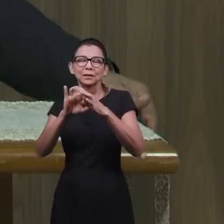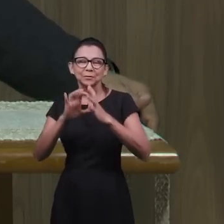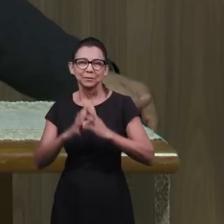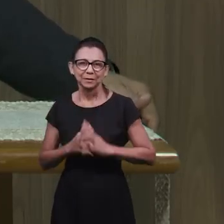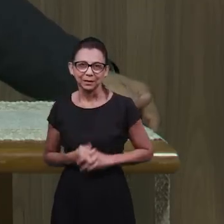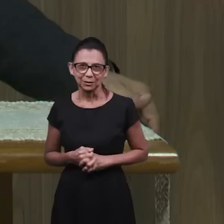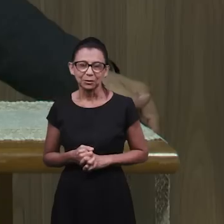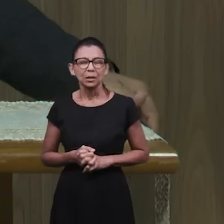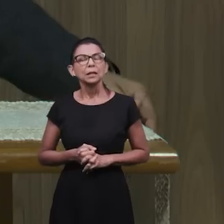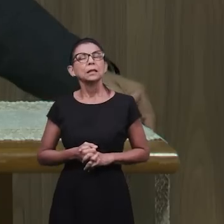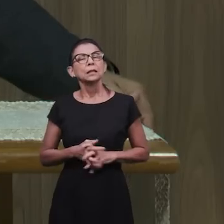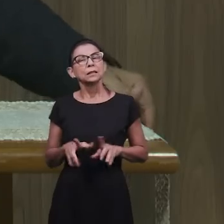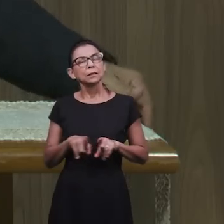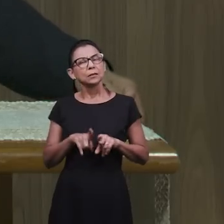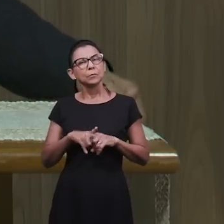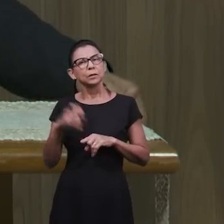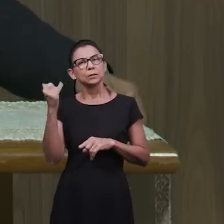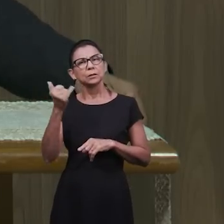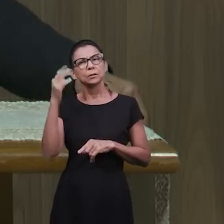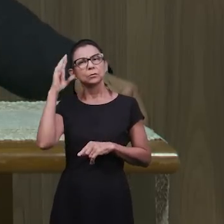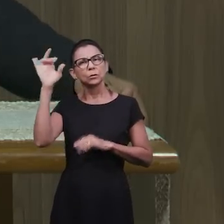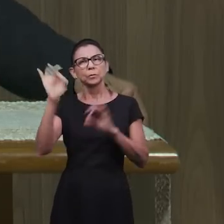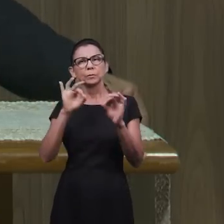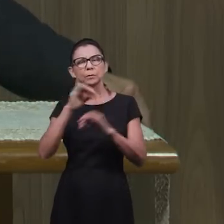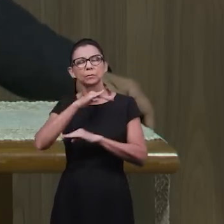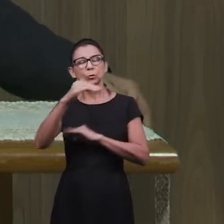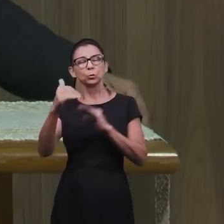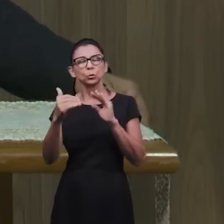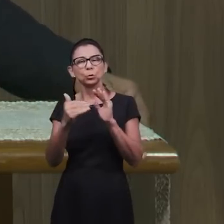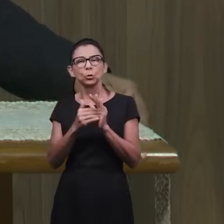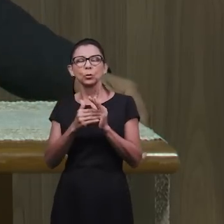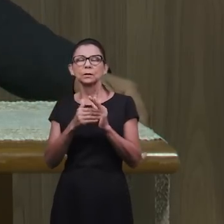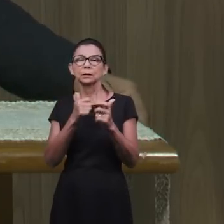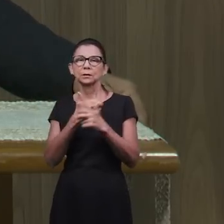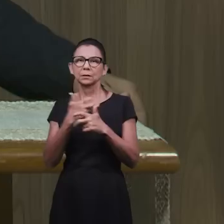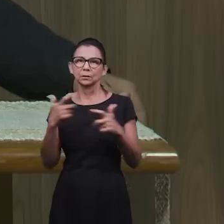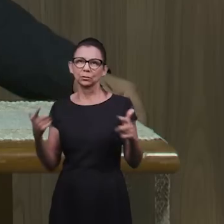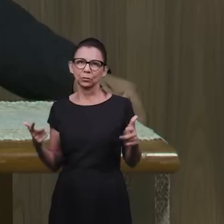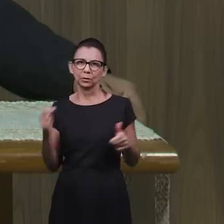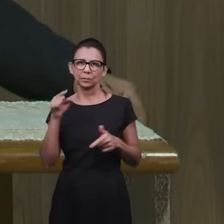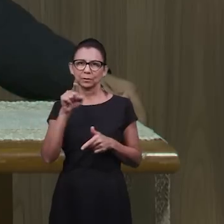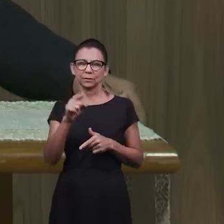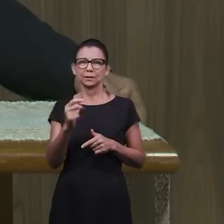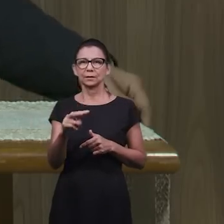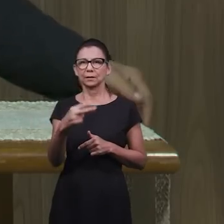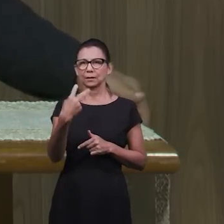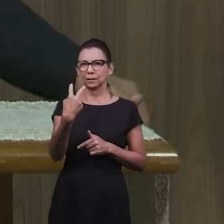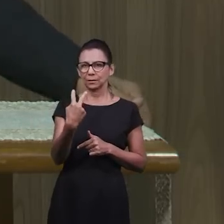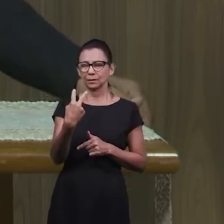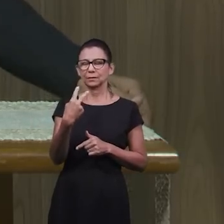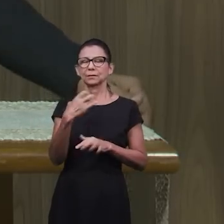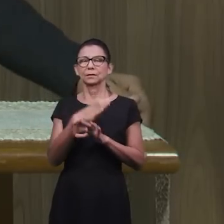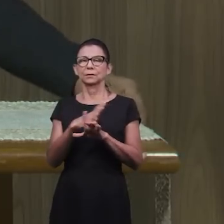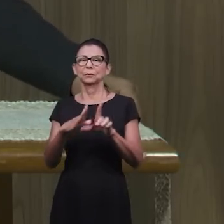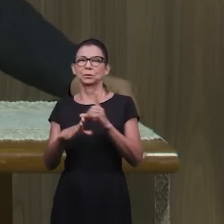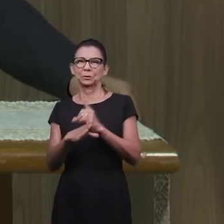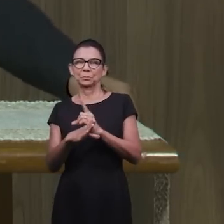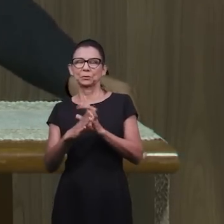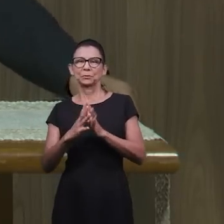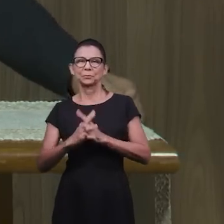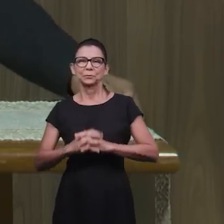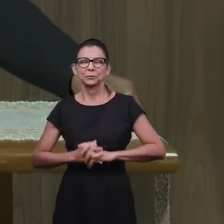ao acaso, mas que o Senhor providenciou todas as coisas. Nós vamos dar início a este